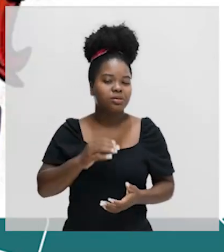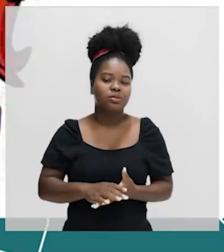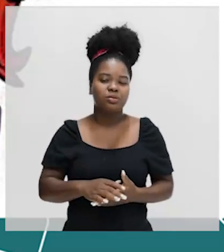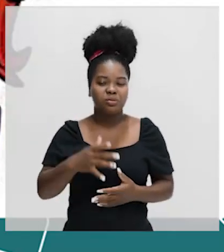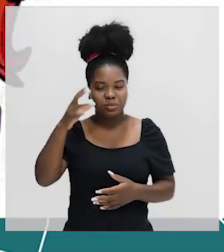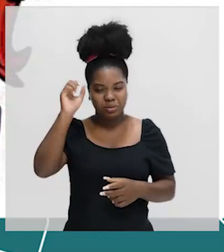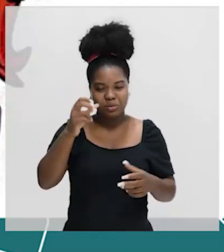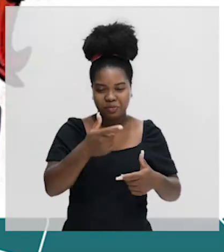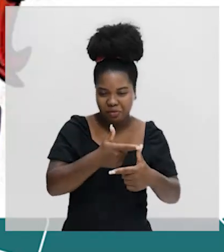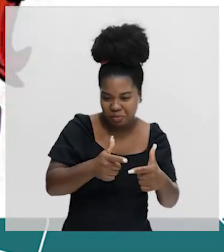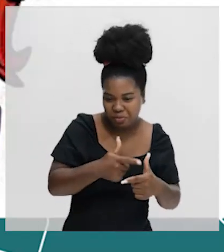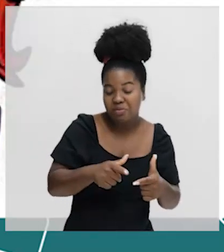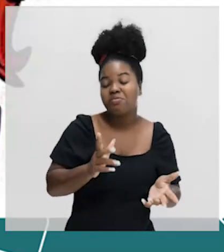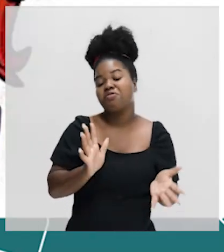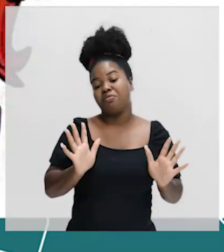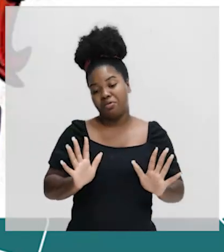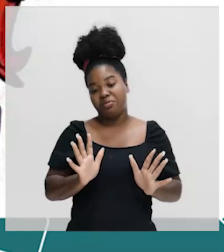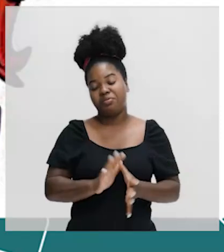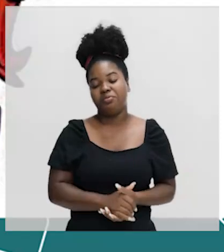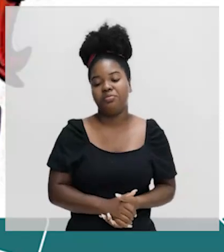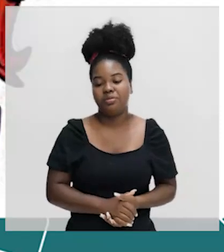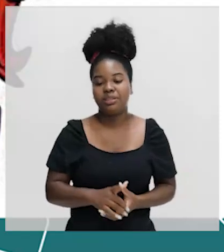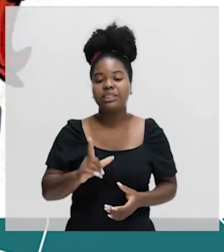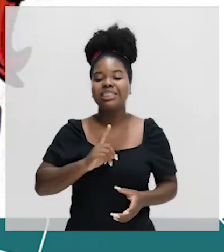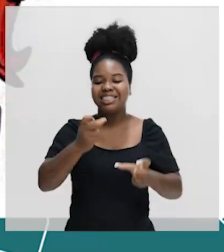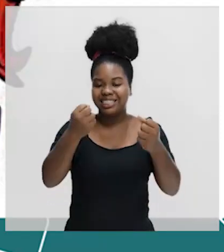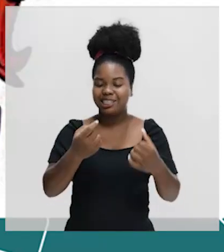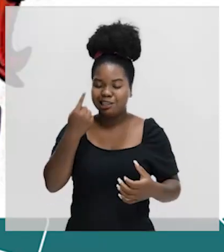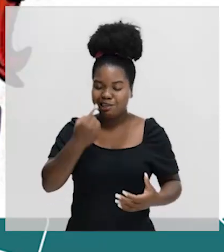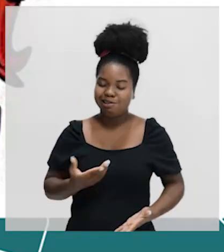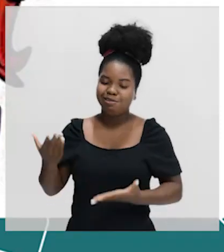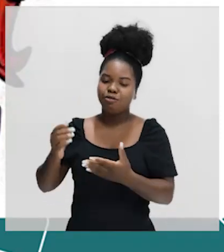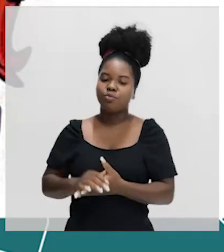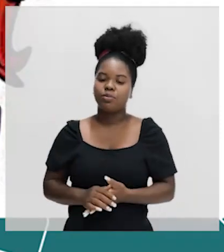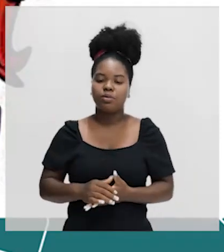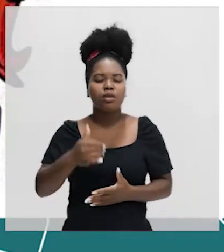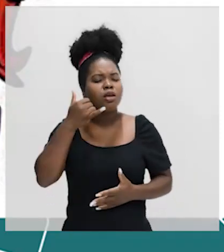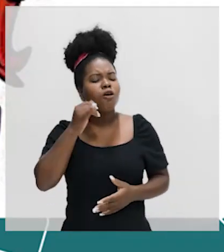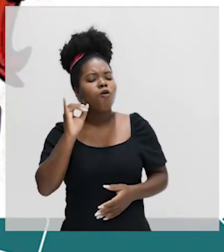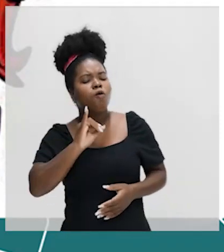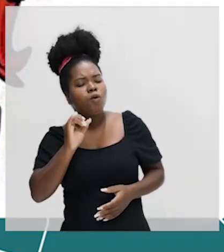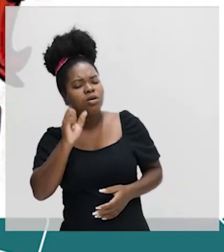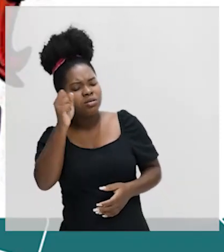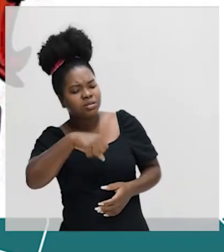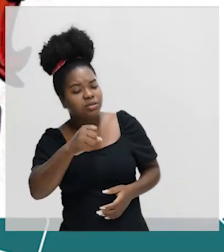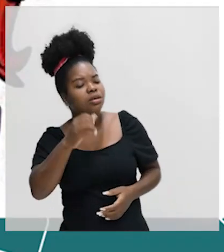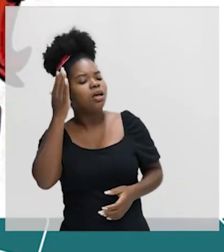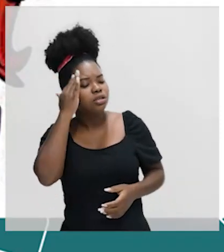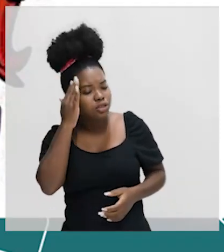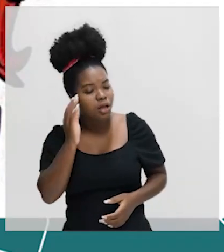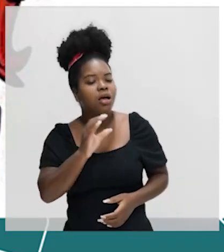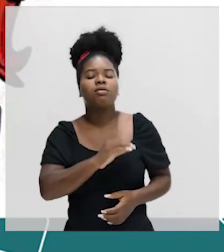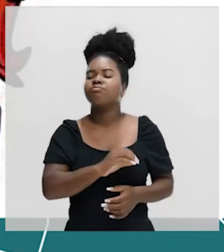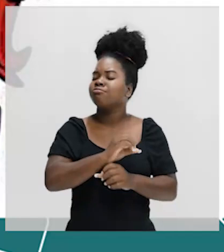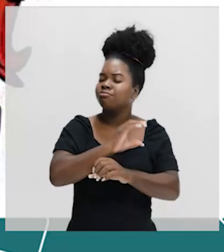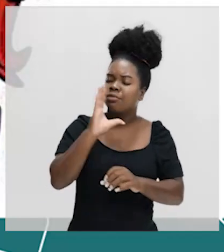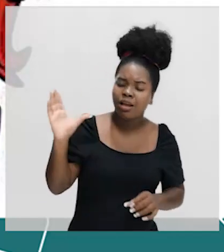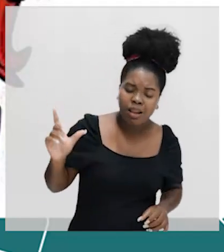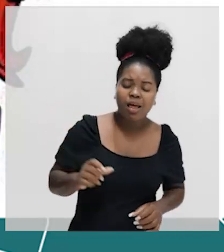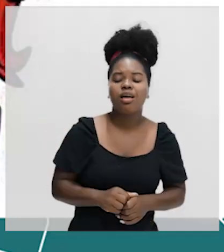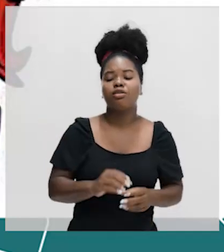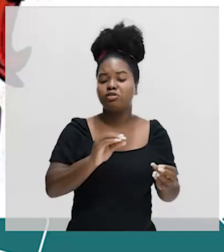o gerundismo dos atendentes, que dizem assim, né? Olá, sim, estou entendendo. Claro,